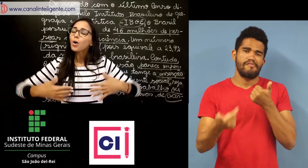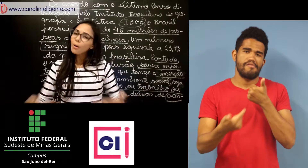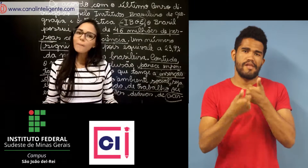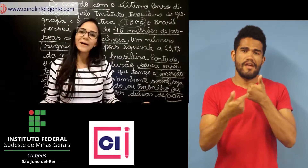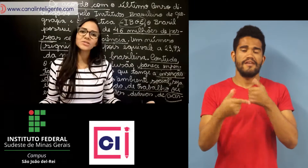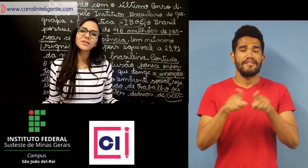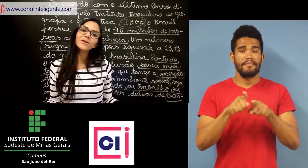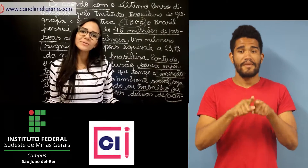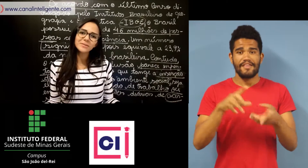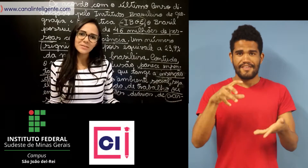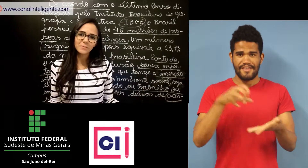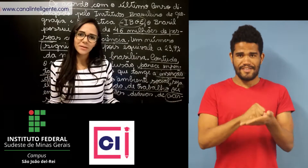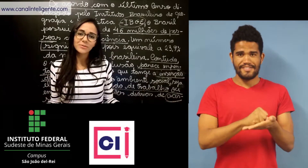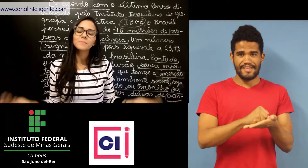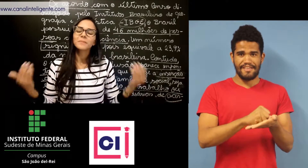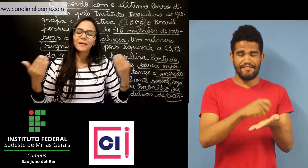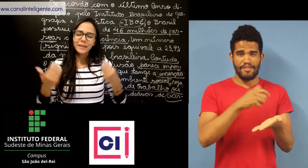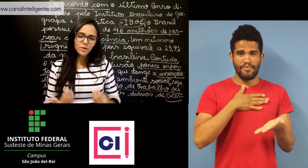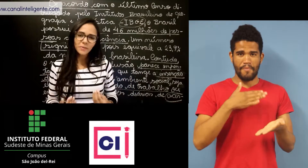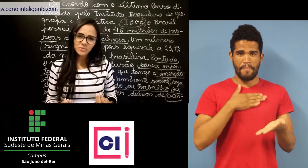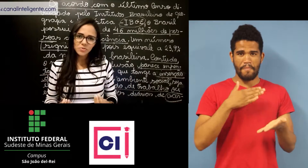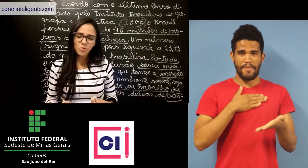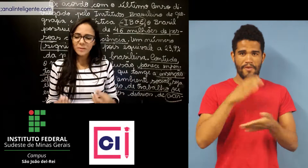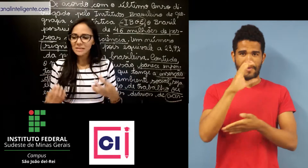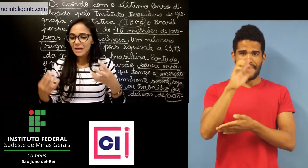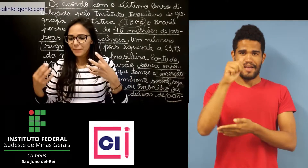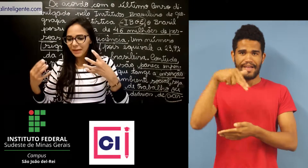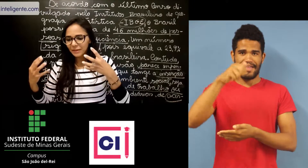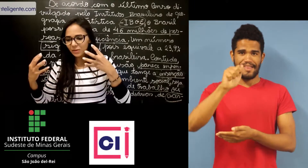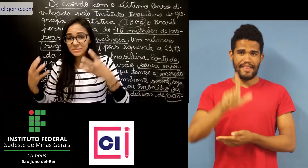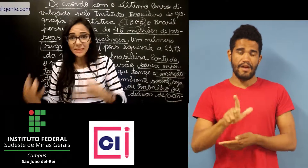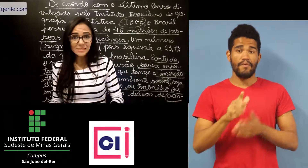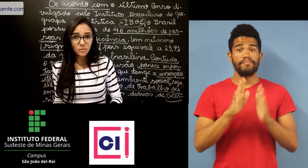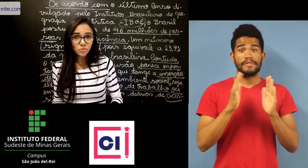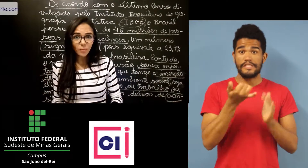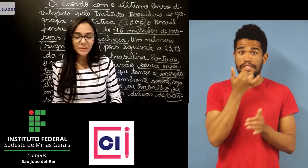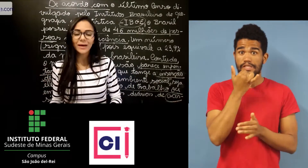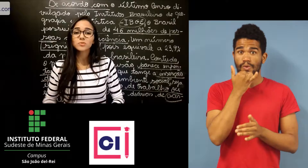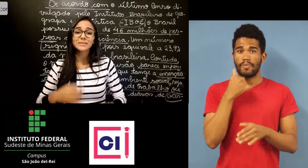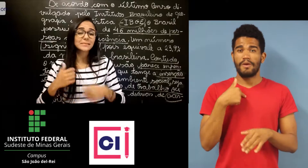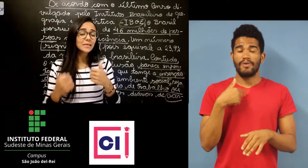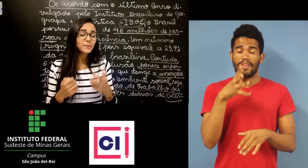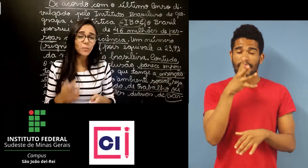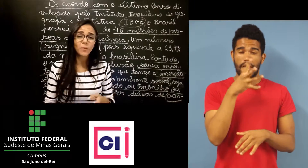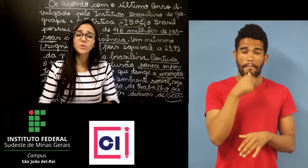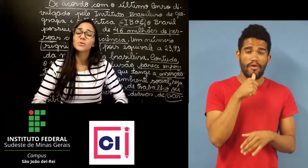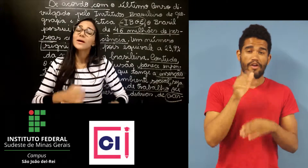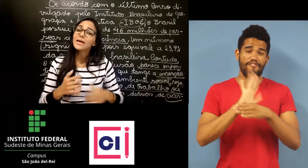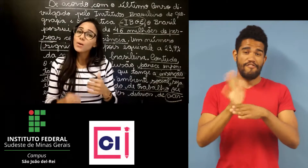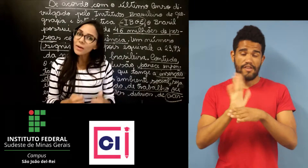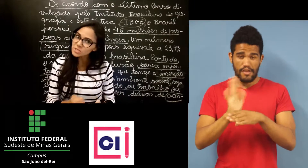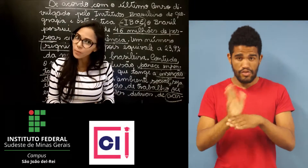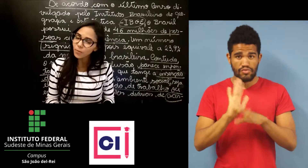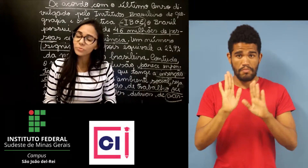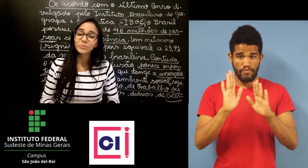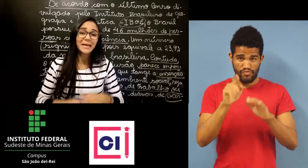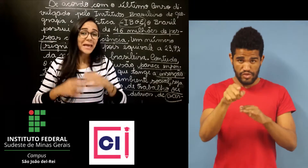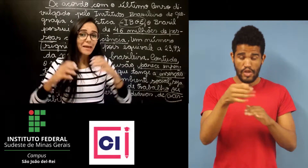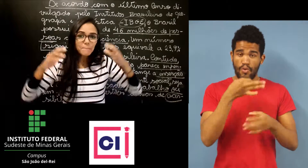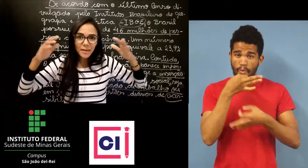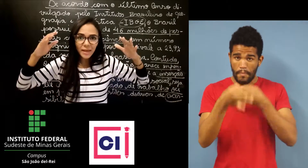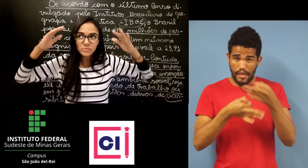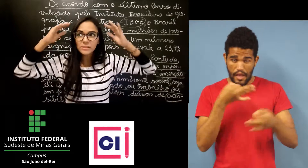canal, compartilhe com seus amigos. Tenho que pedir desculpas pela minha ausência nos comentários, mas sempre que eu posso, eu